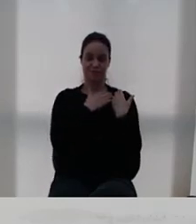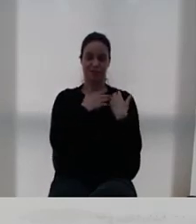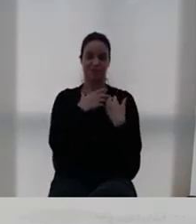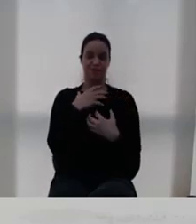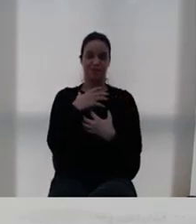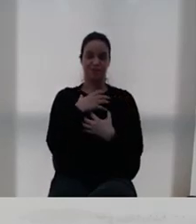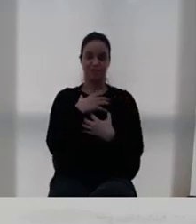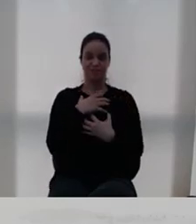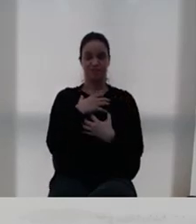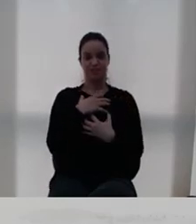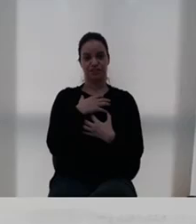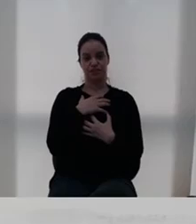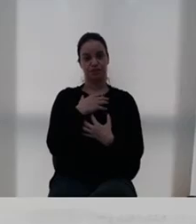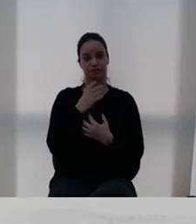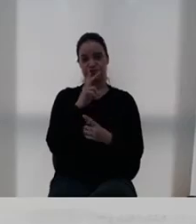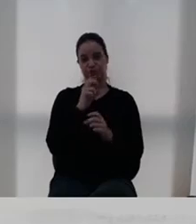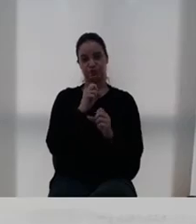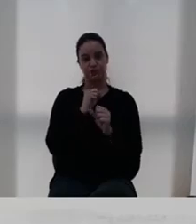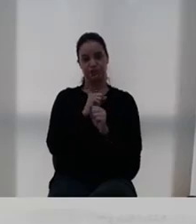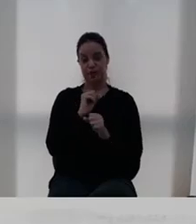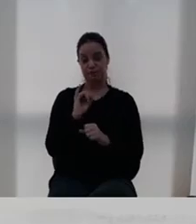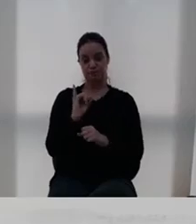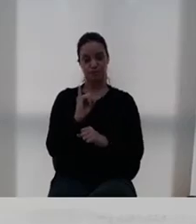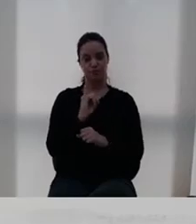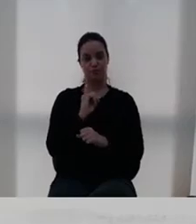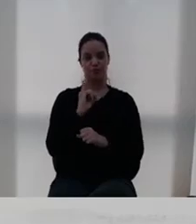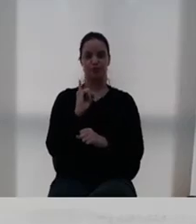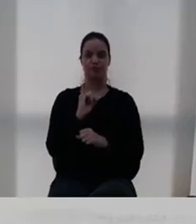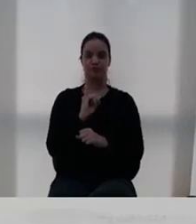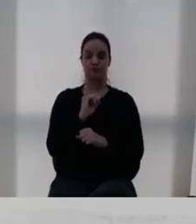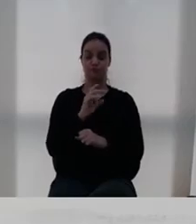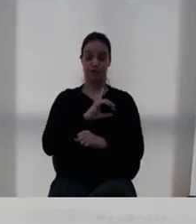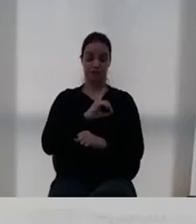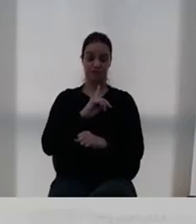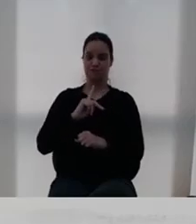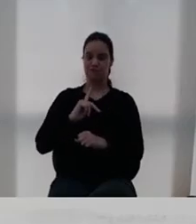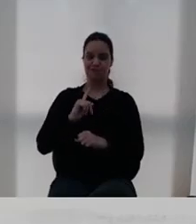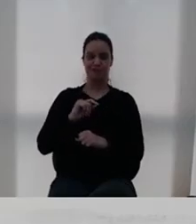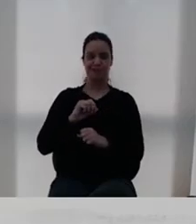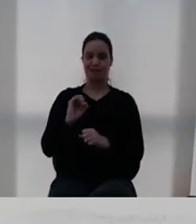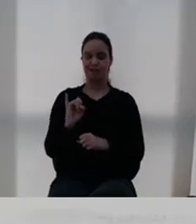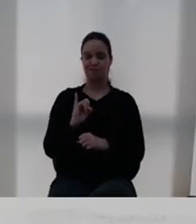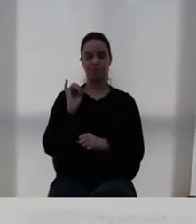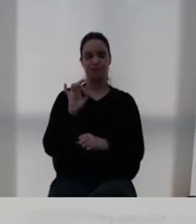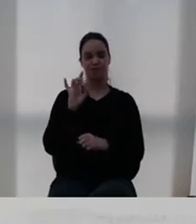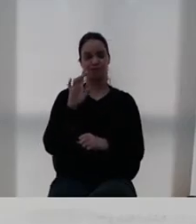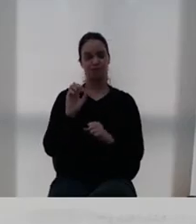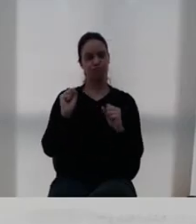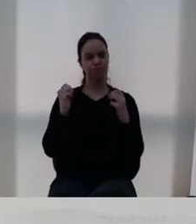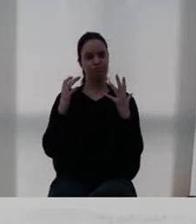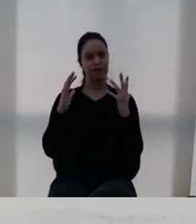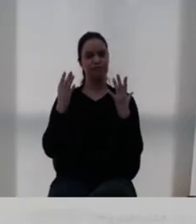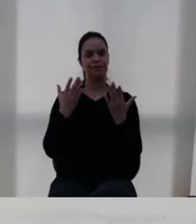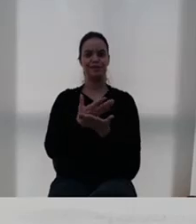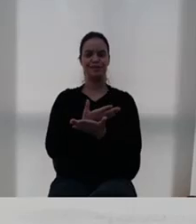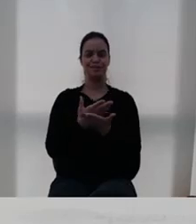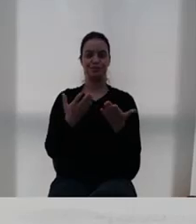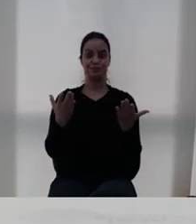forma institucionalizada, ela é muito importante para a Defensoria Pública como um todo. Então, fica aqui o meu elogio, Vossa